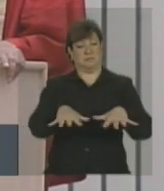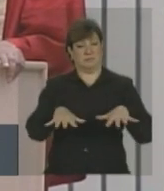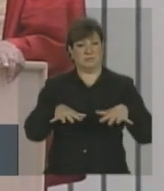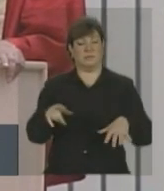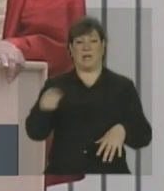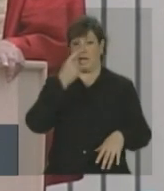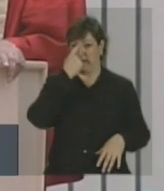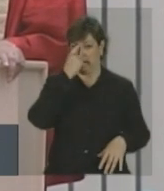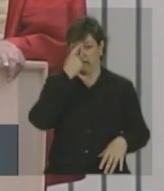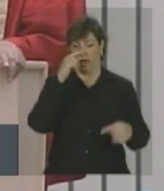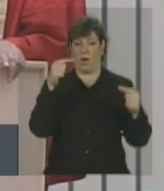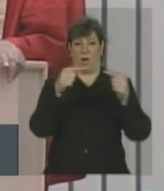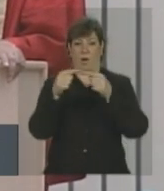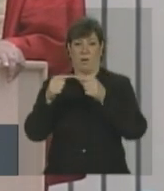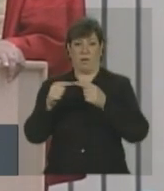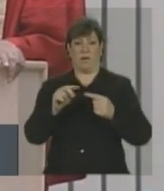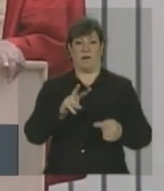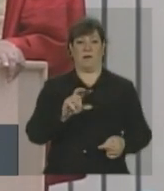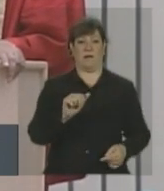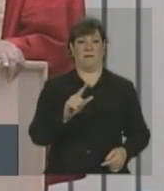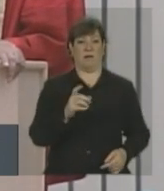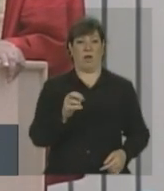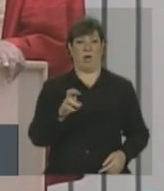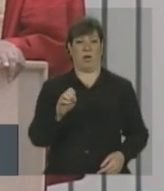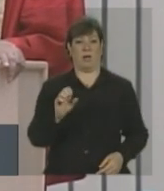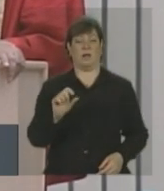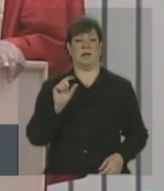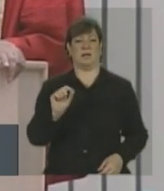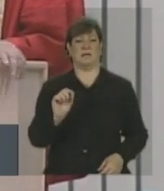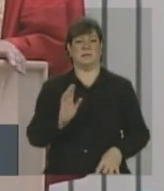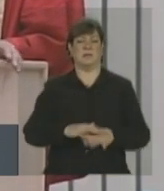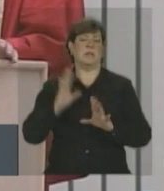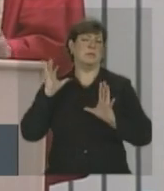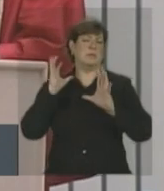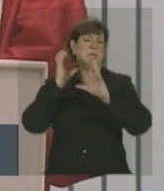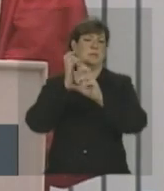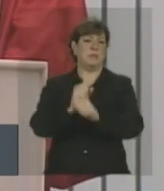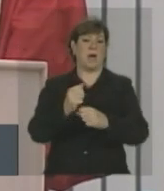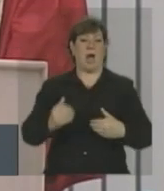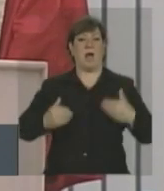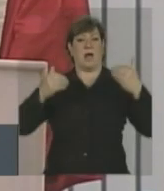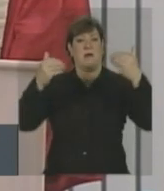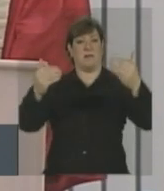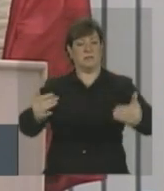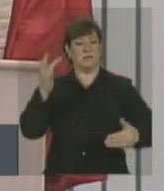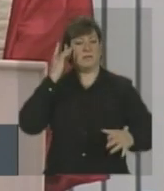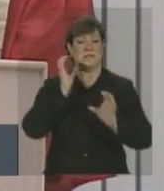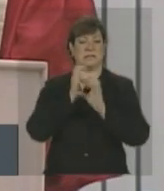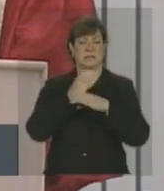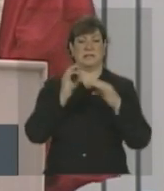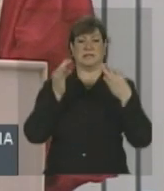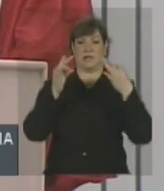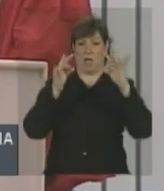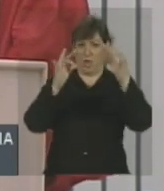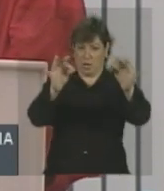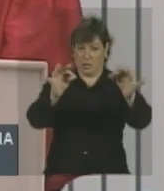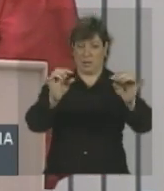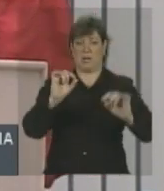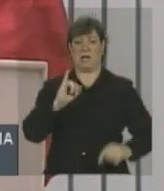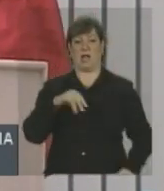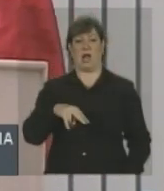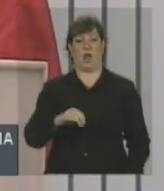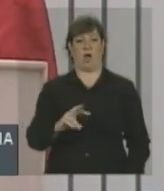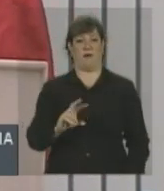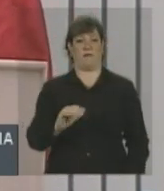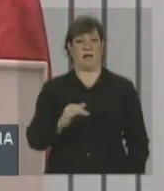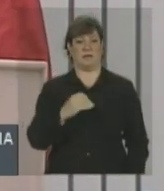combinar valores milenares com avanços notáveis em matéria de ciência, tecnologia e